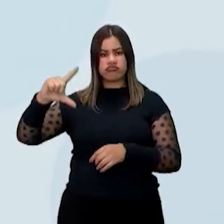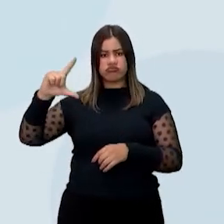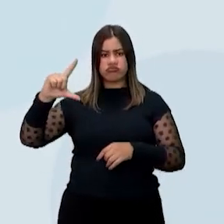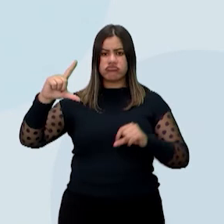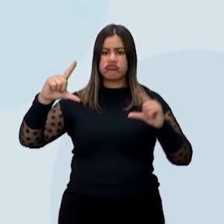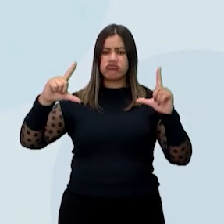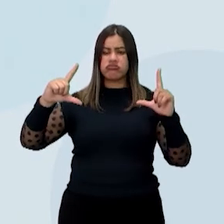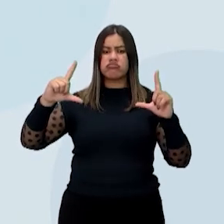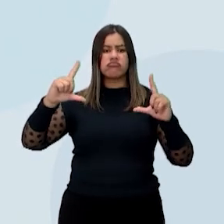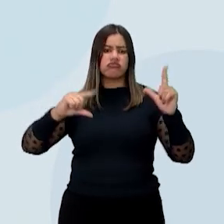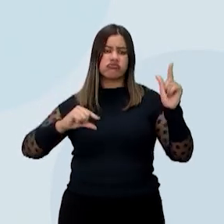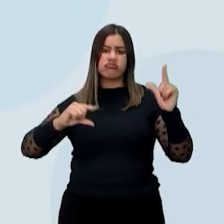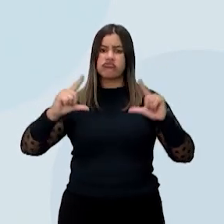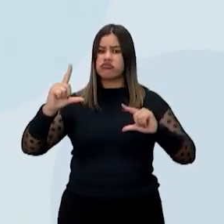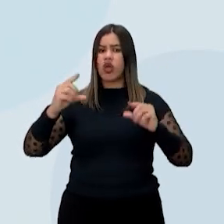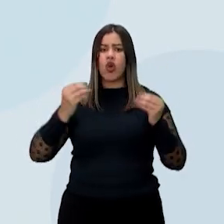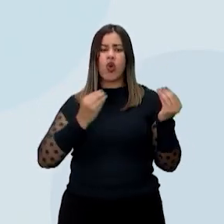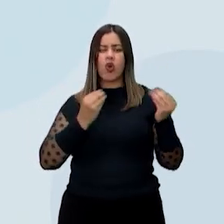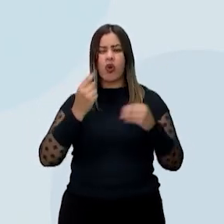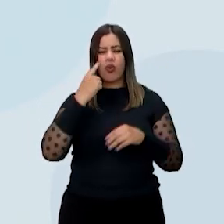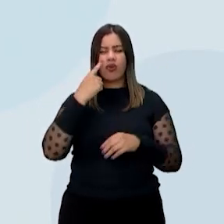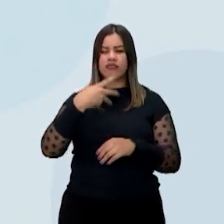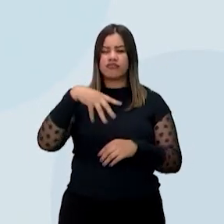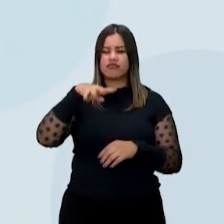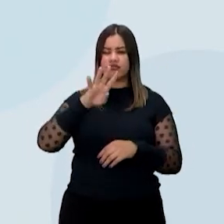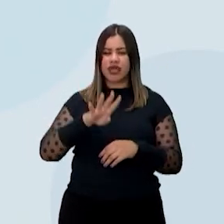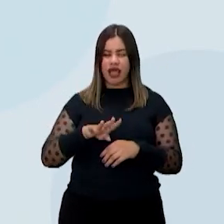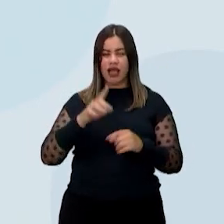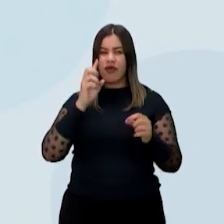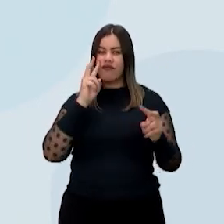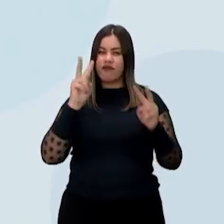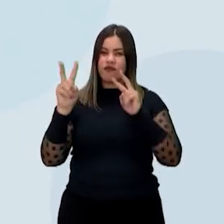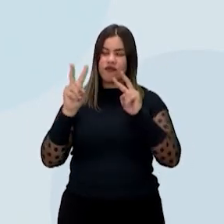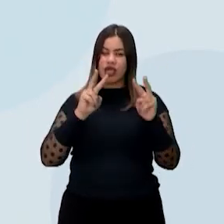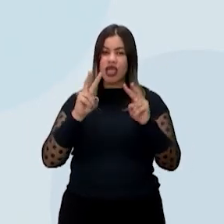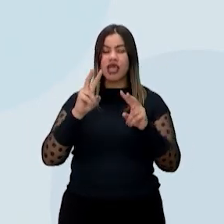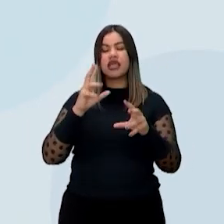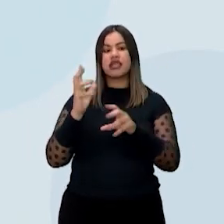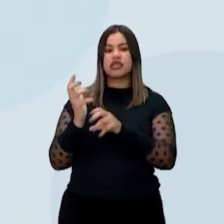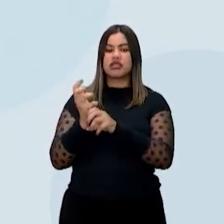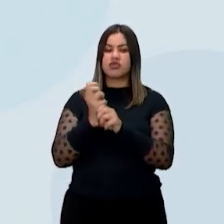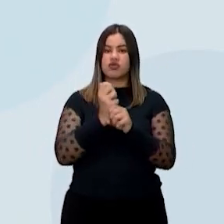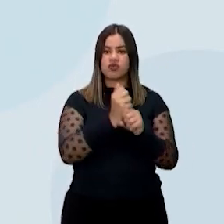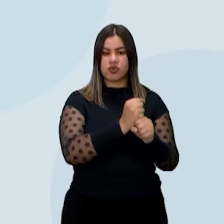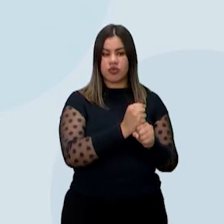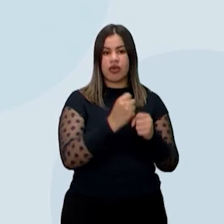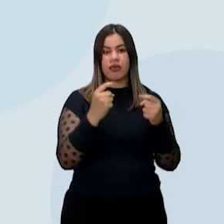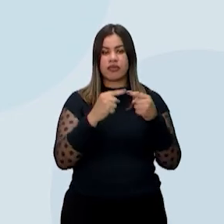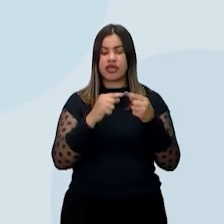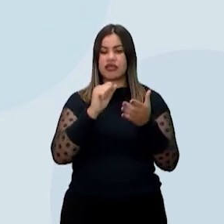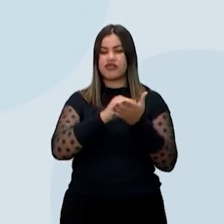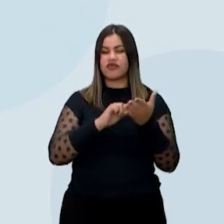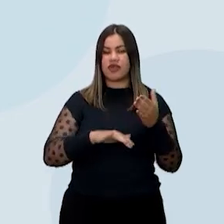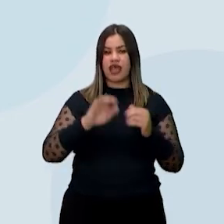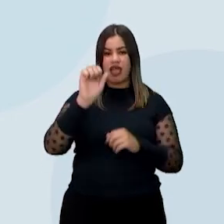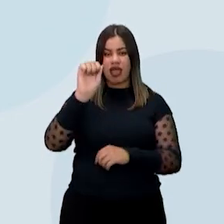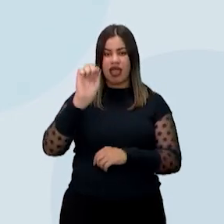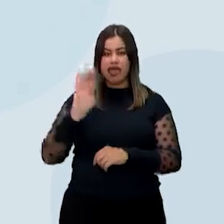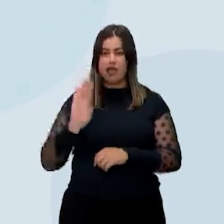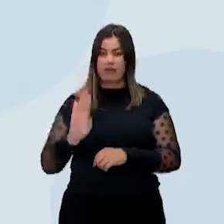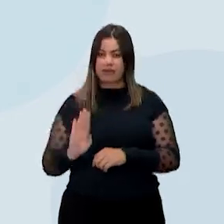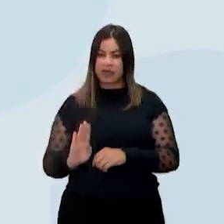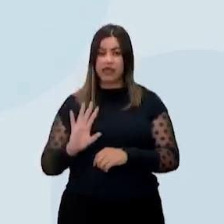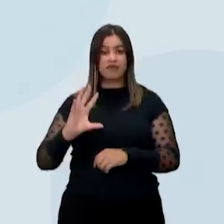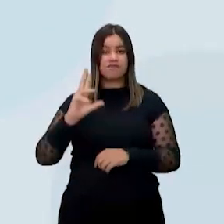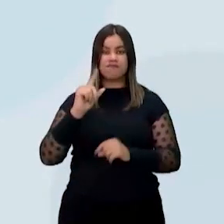Dá uma olhada na tabela se você consegue observar isso e pensar no cálculo que você fez na letra A e na letra B. O que